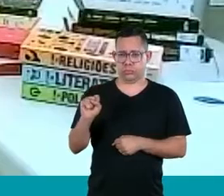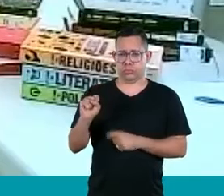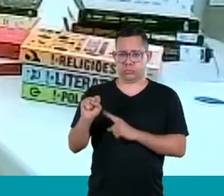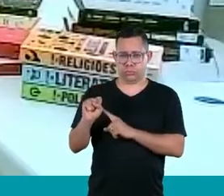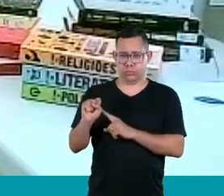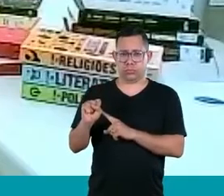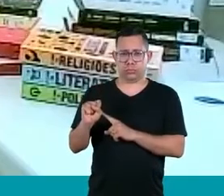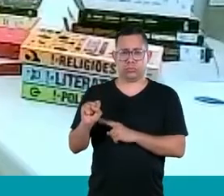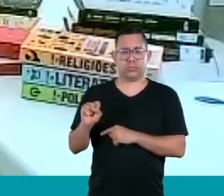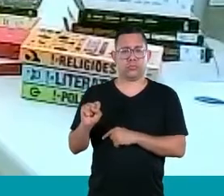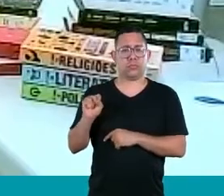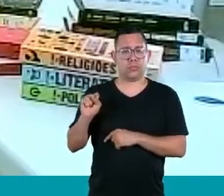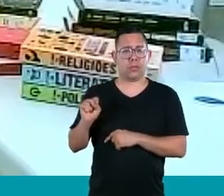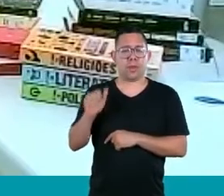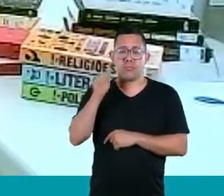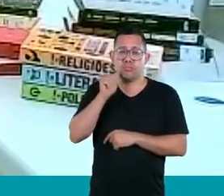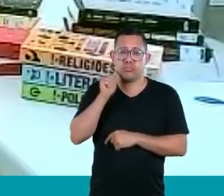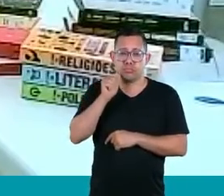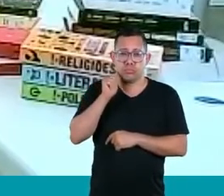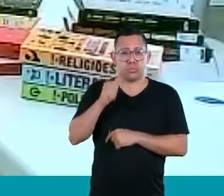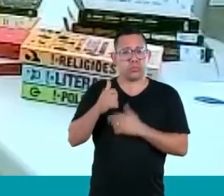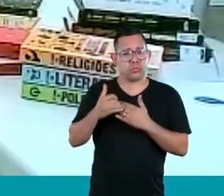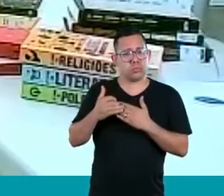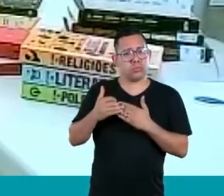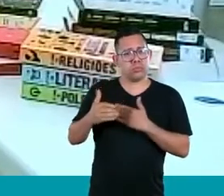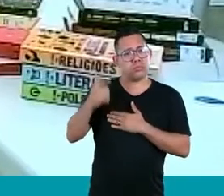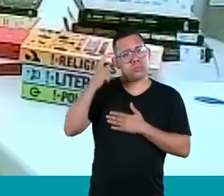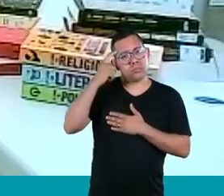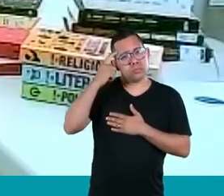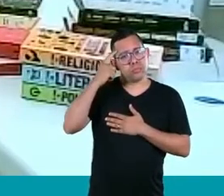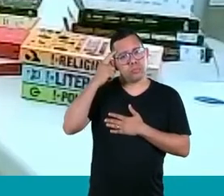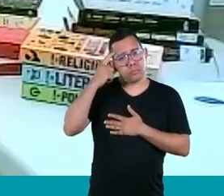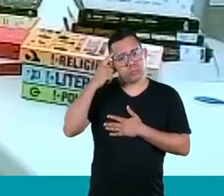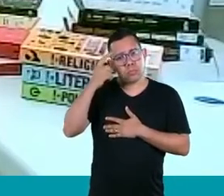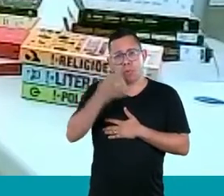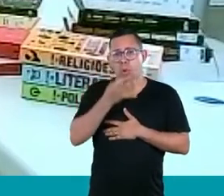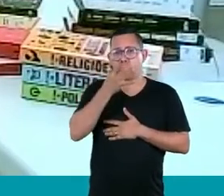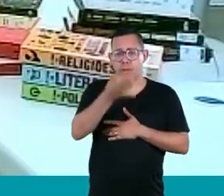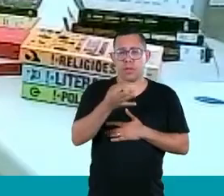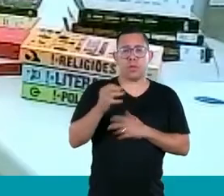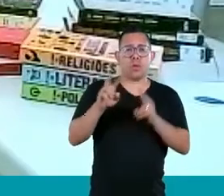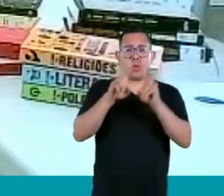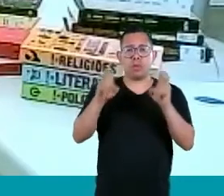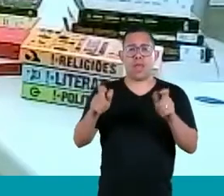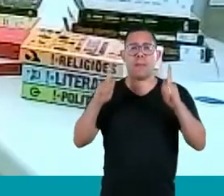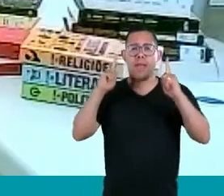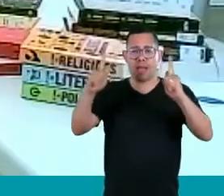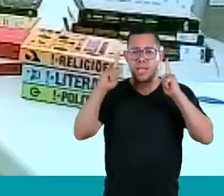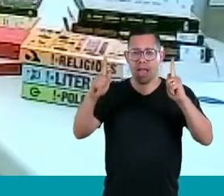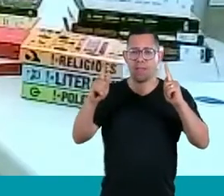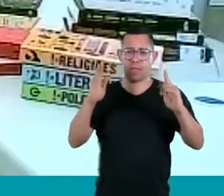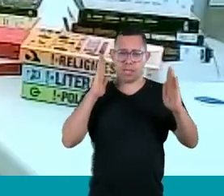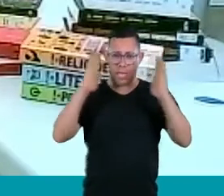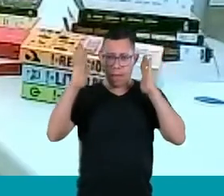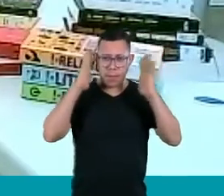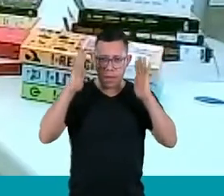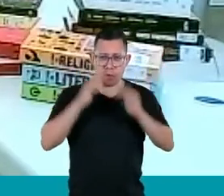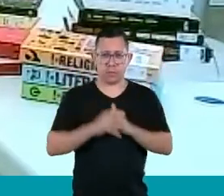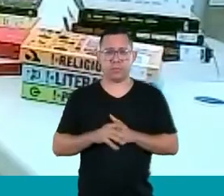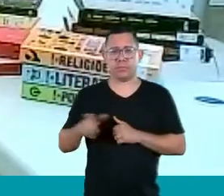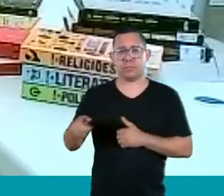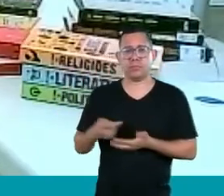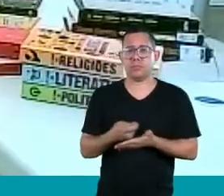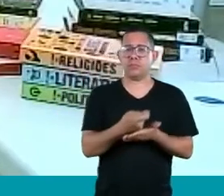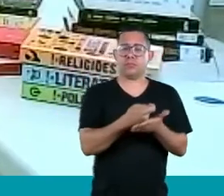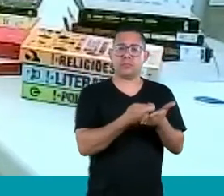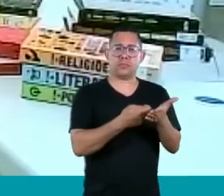sua opinião, ou portanto de argumentar sobre a greve que aconteceu dos caminhoneiros, ela então dirá em sua